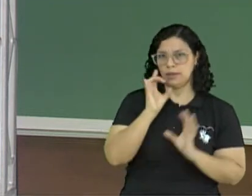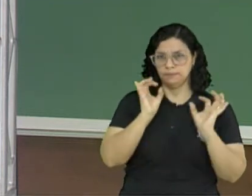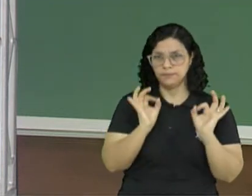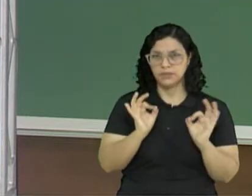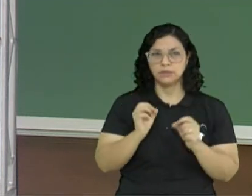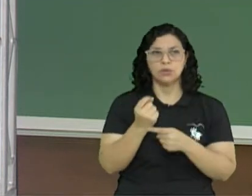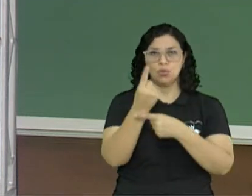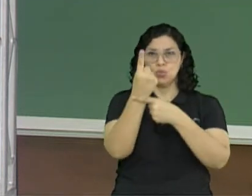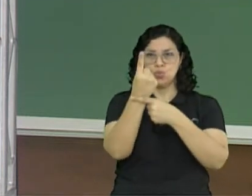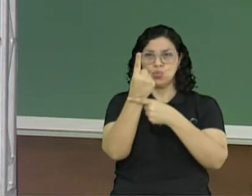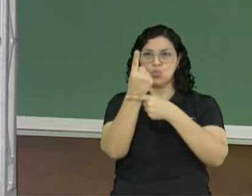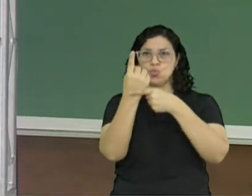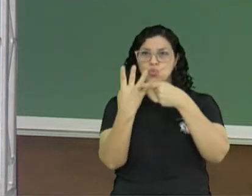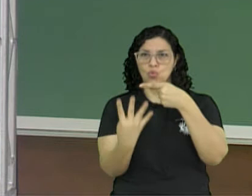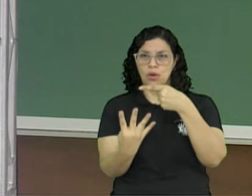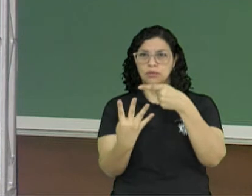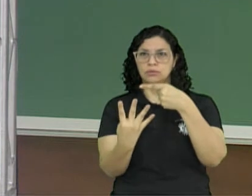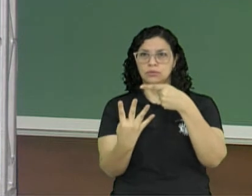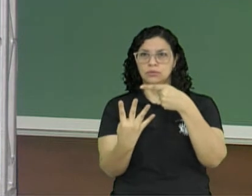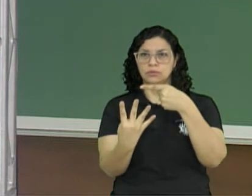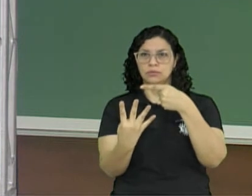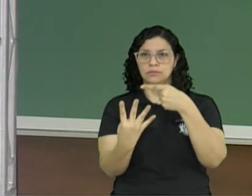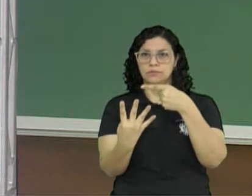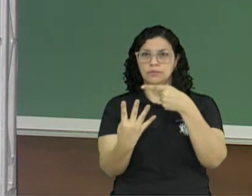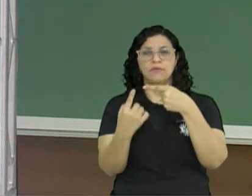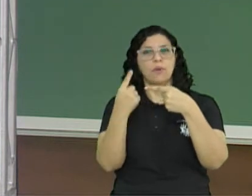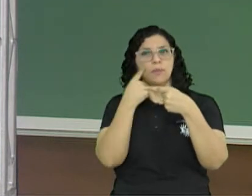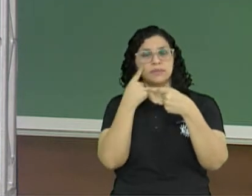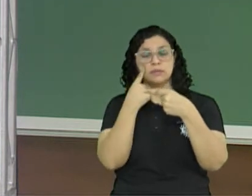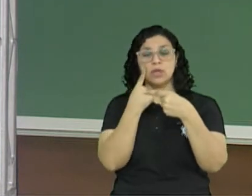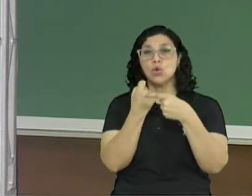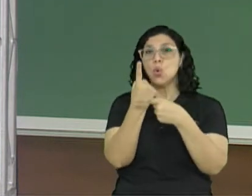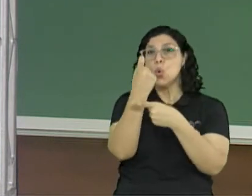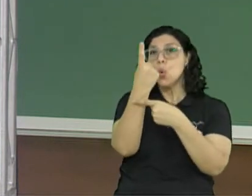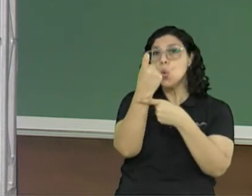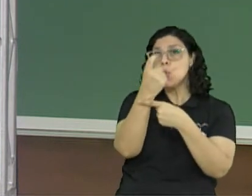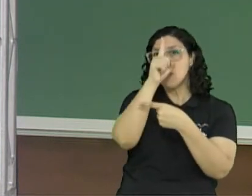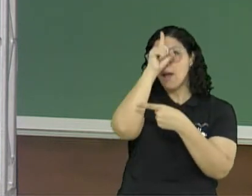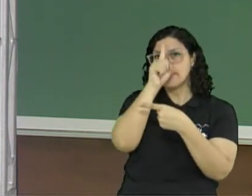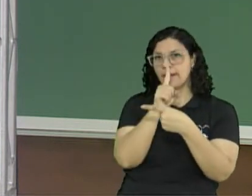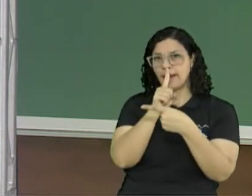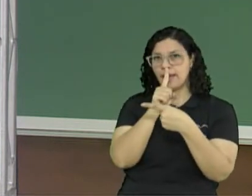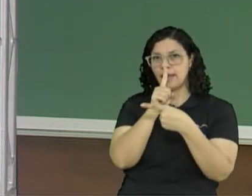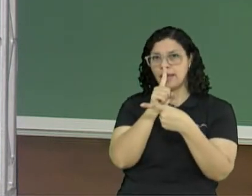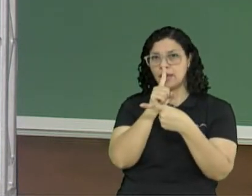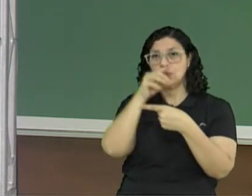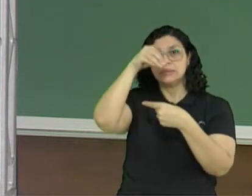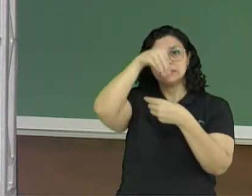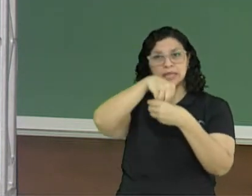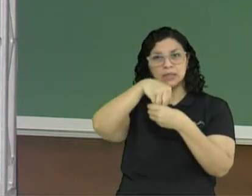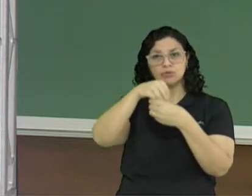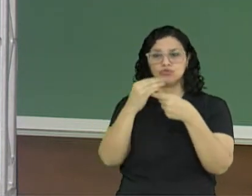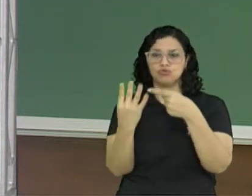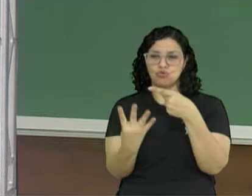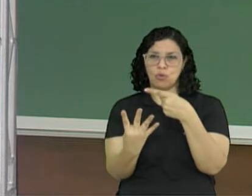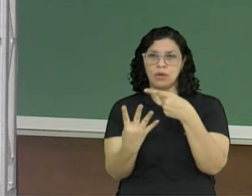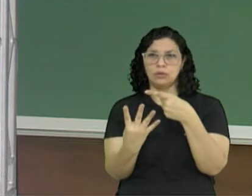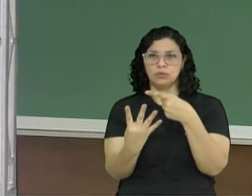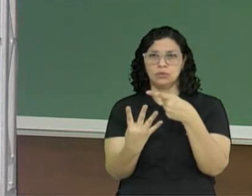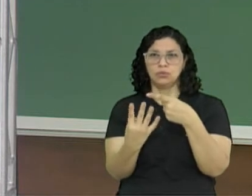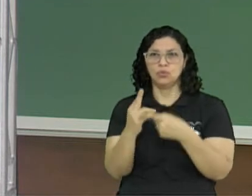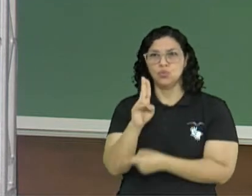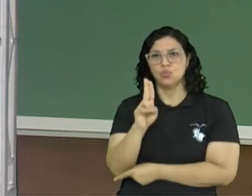certo? Então eu tenho 1 de 4. Vamos pensar assim, né? Então eu tenho 1/4. É assim que eu leio essa